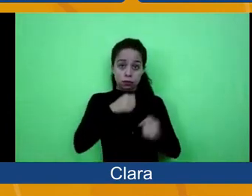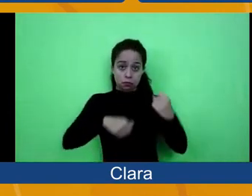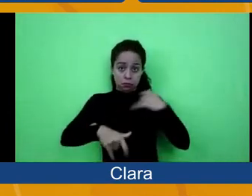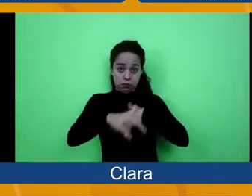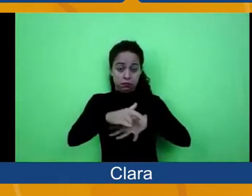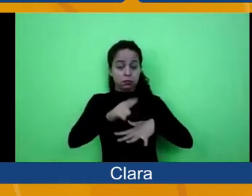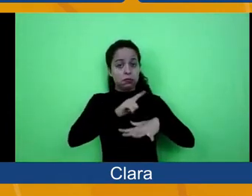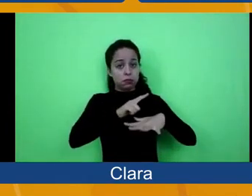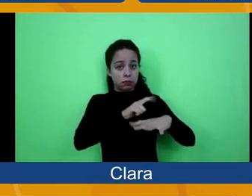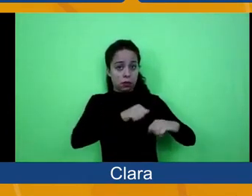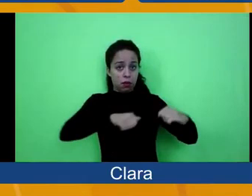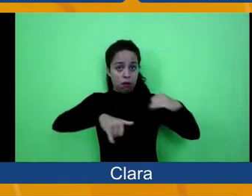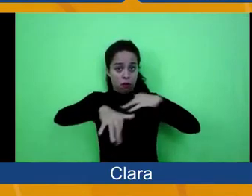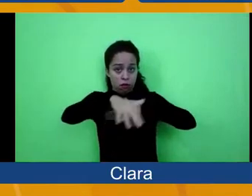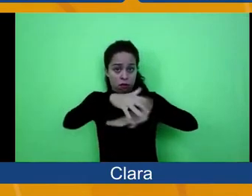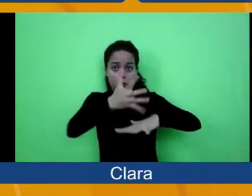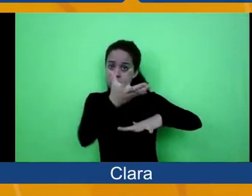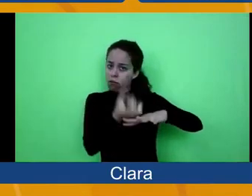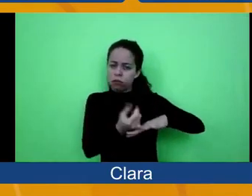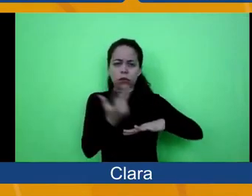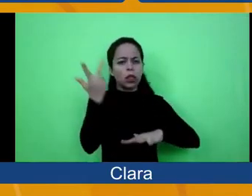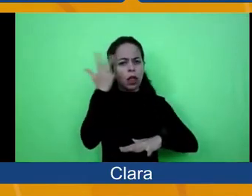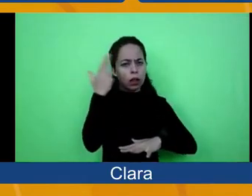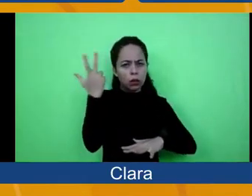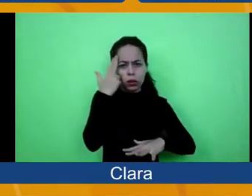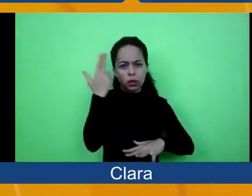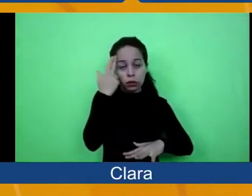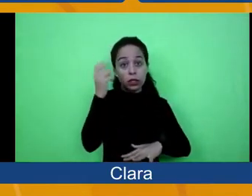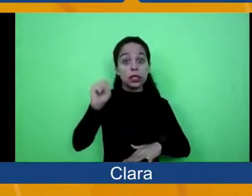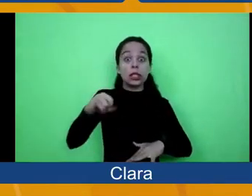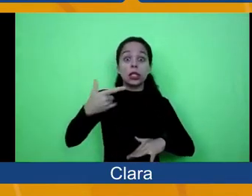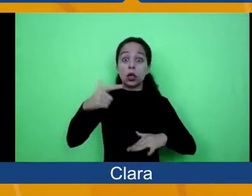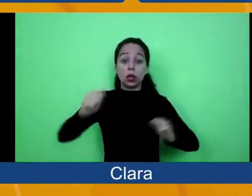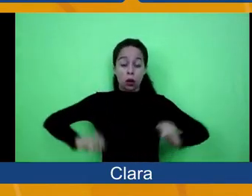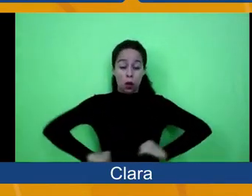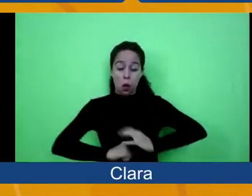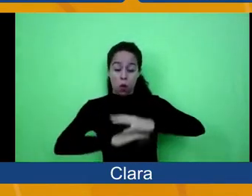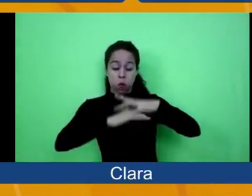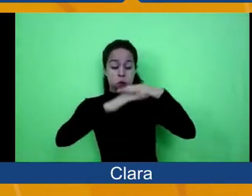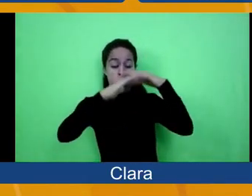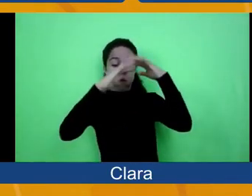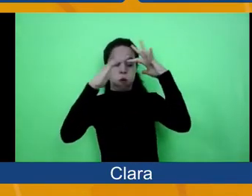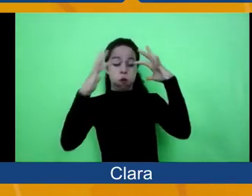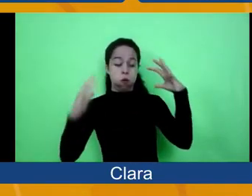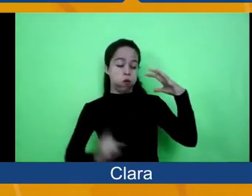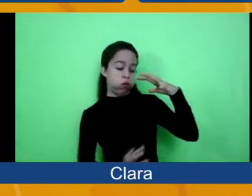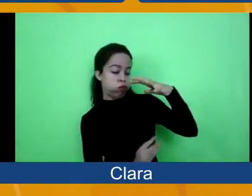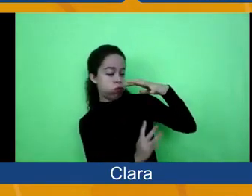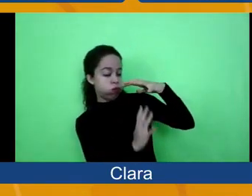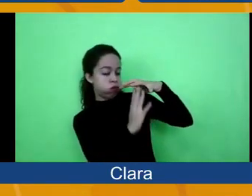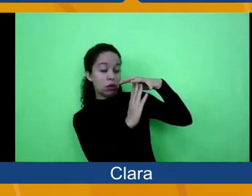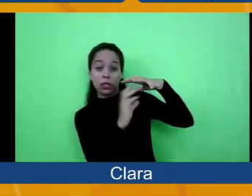atmosfera naturalmente, mesmo sem o excesso de emissões antrópicas. Ele